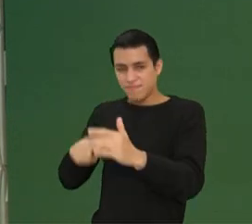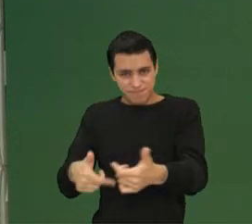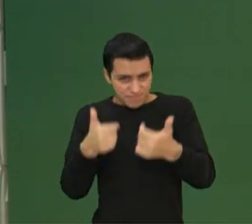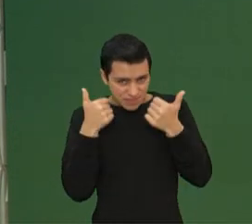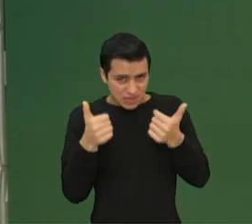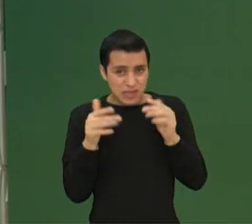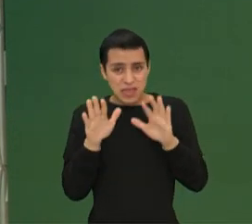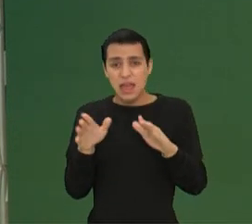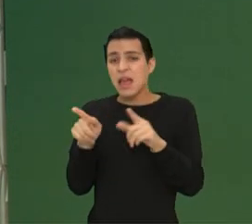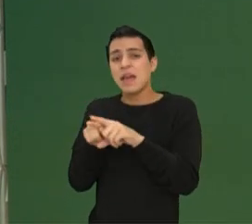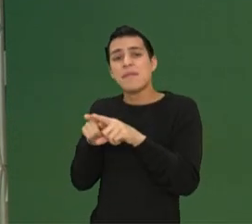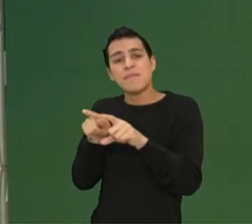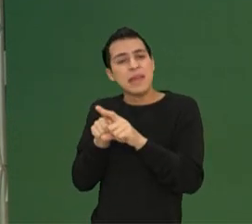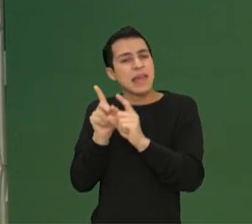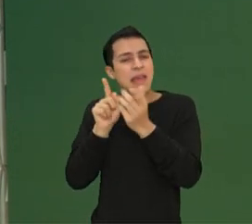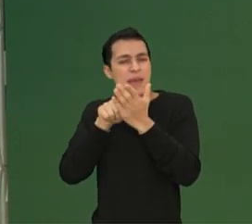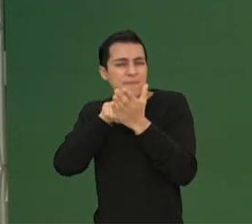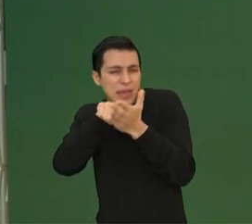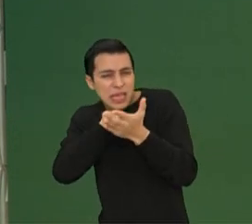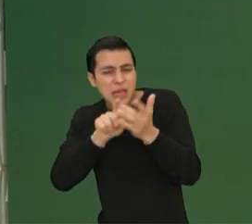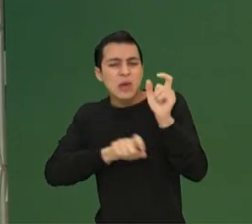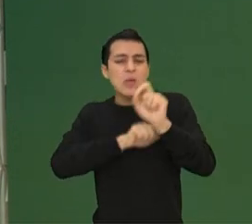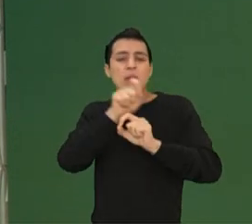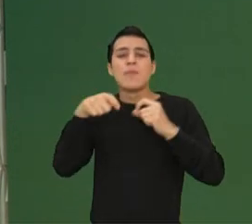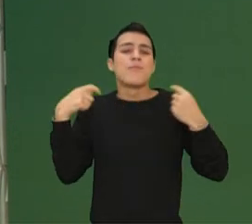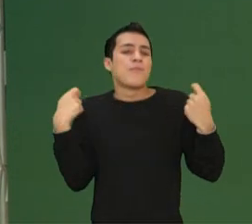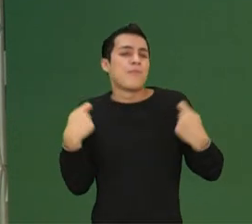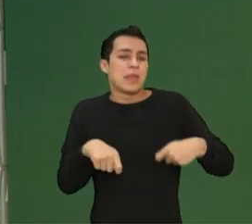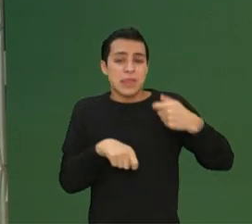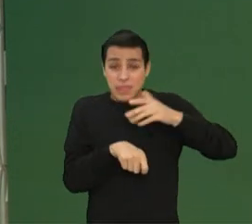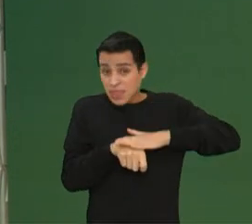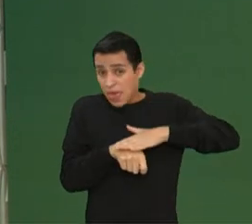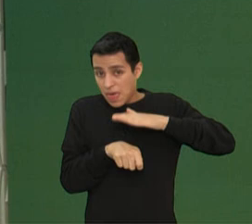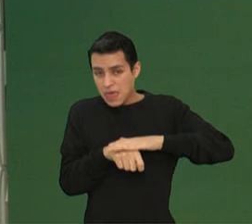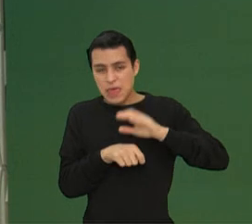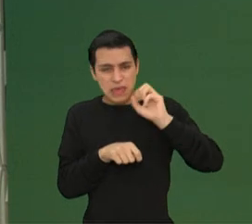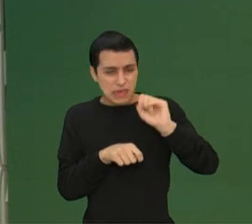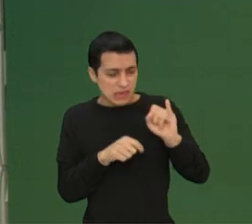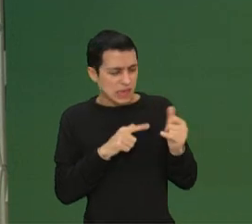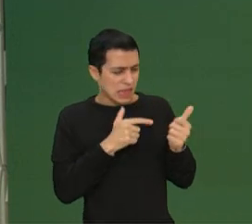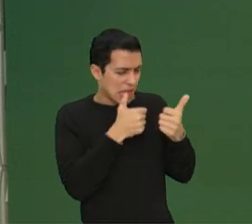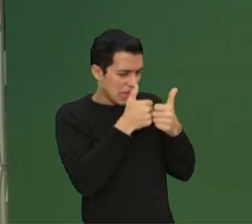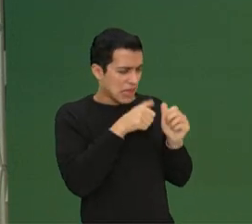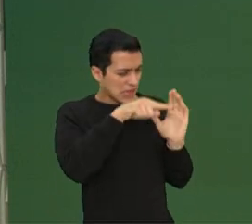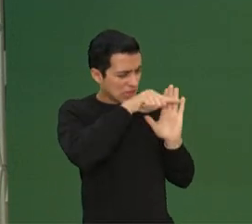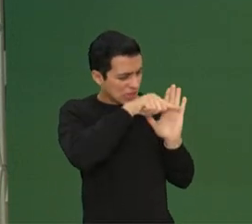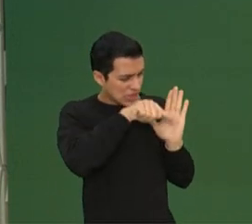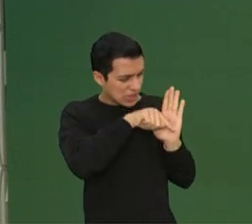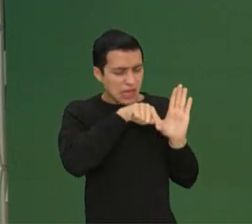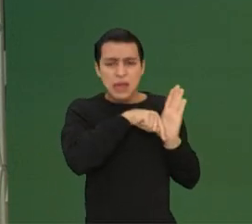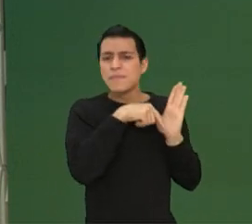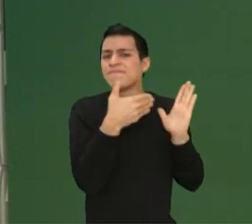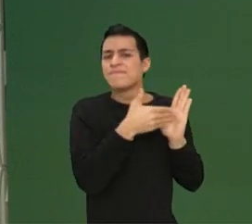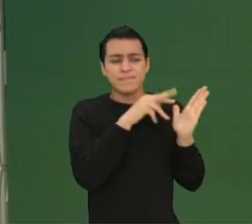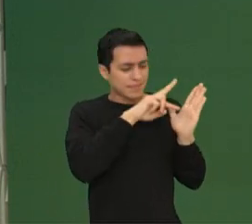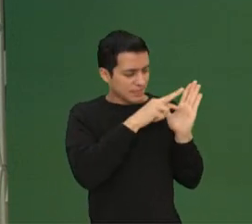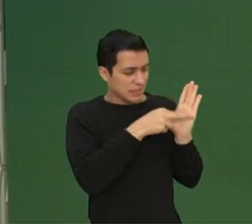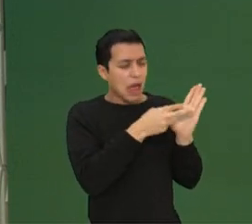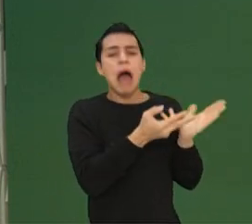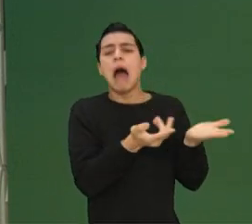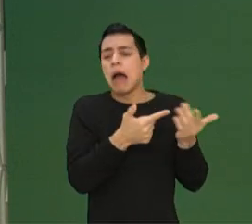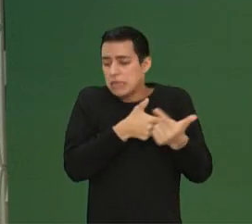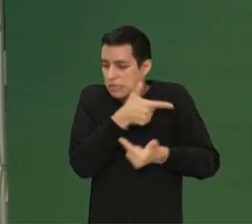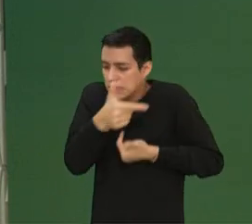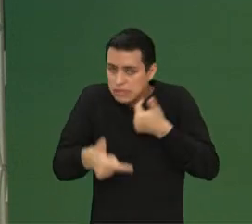A pesquisa também, ela demanda tempo, porque se eu sigo critérios, sigo passos, isso vai gerar uma